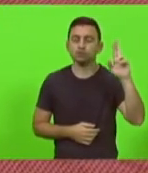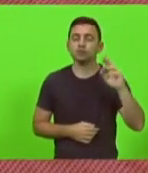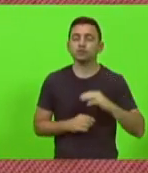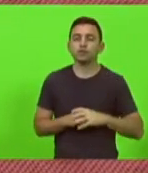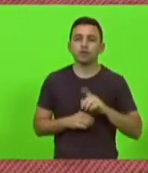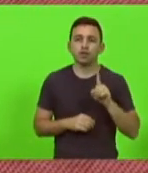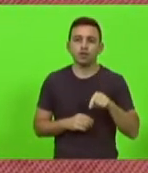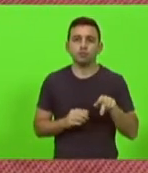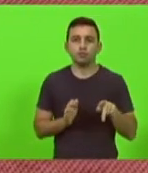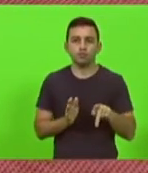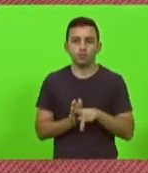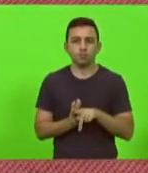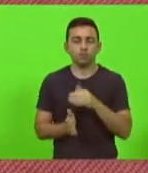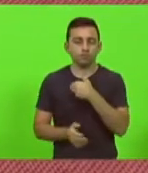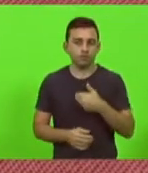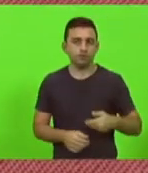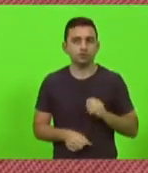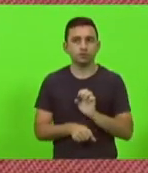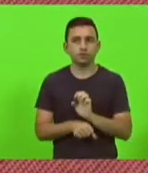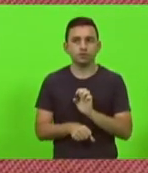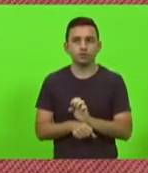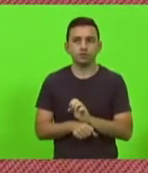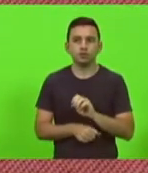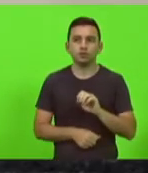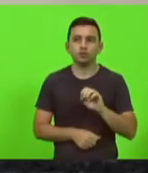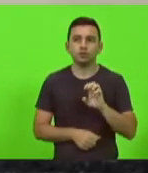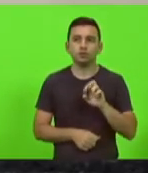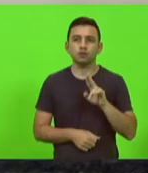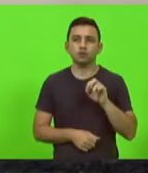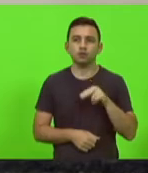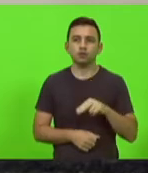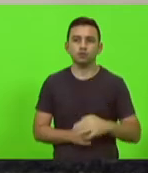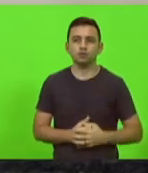Governo do Estado de Santa Catarina, Verão Giordani.